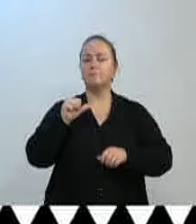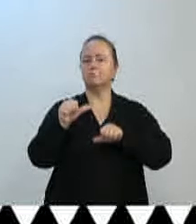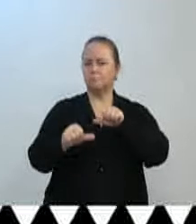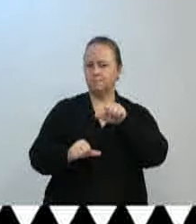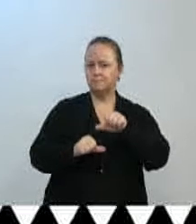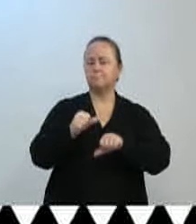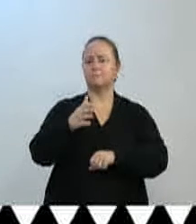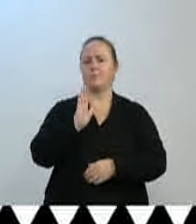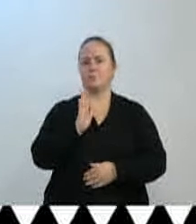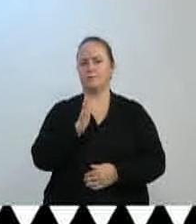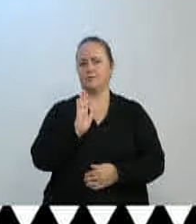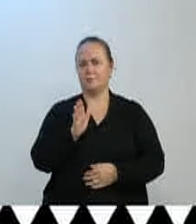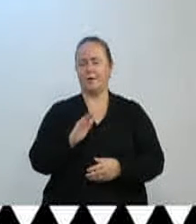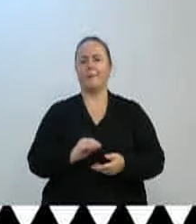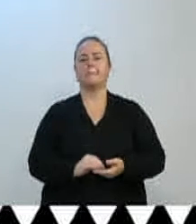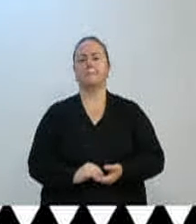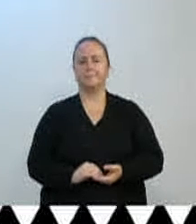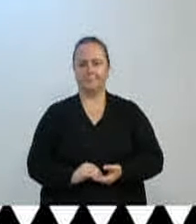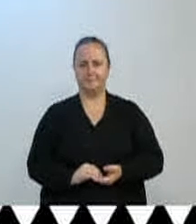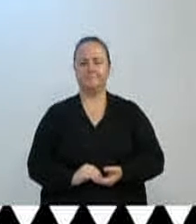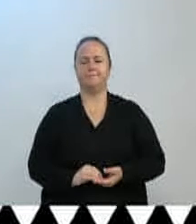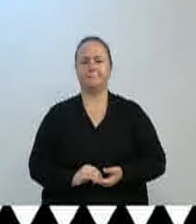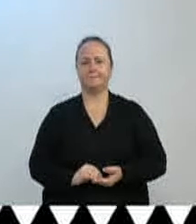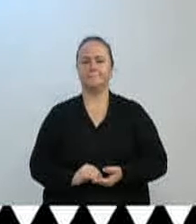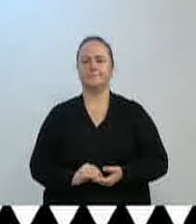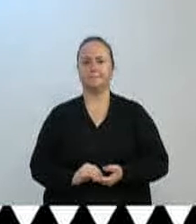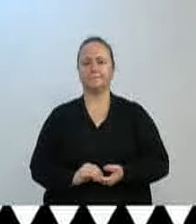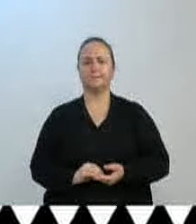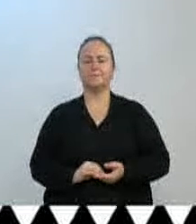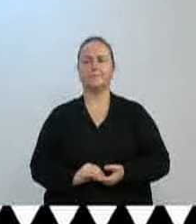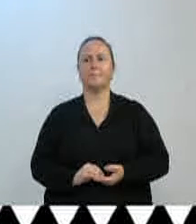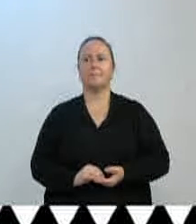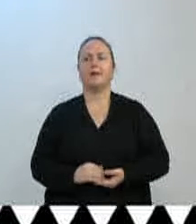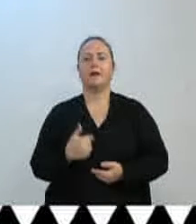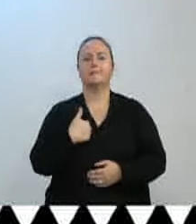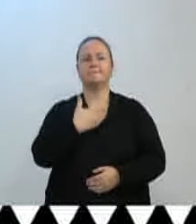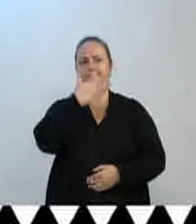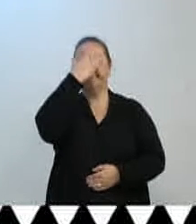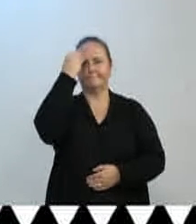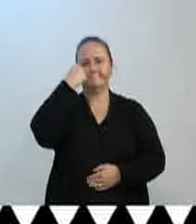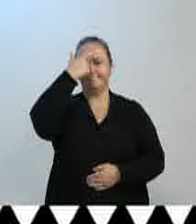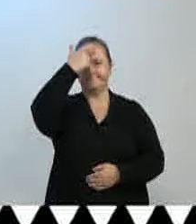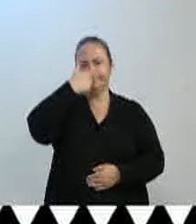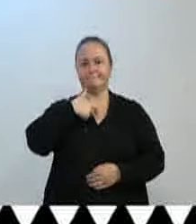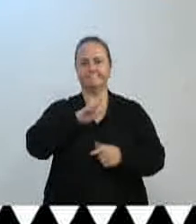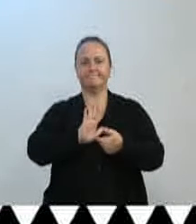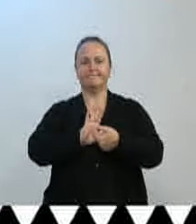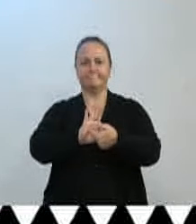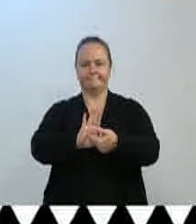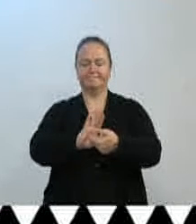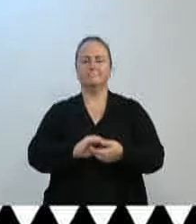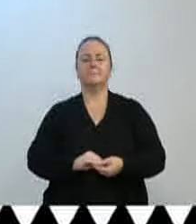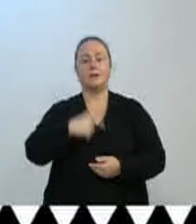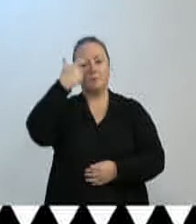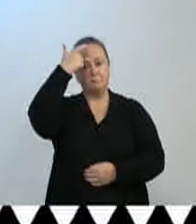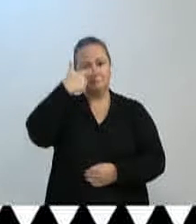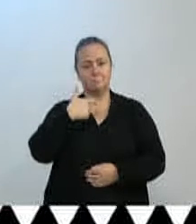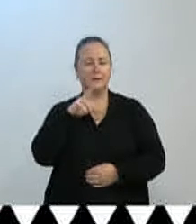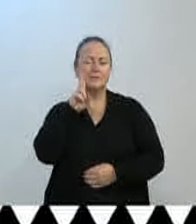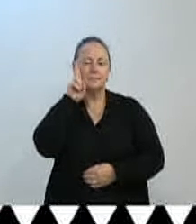comportamentos. Então, eu, como historiadora, até eu acabei esquecendo de me apresentar. Como